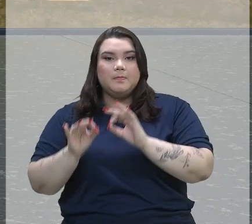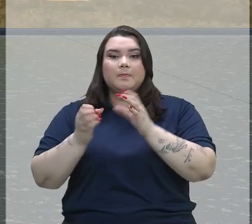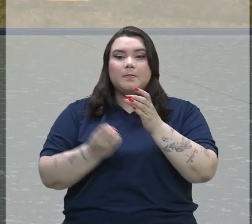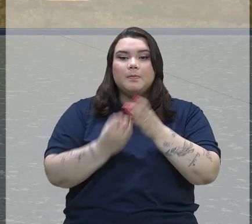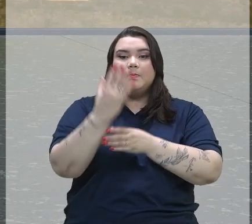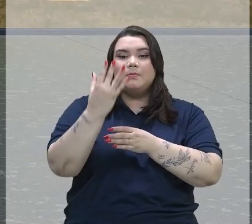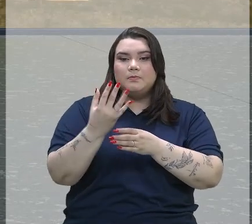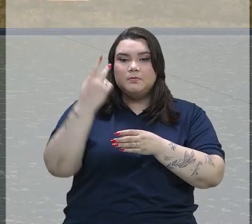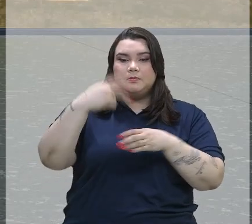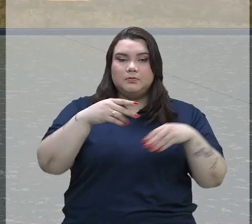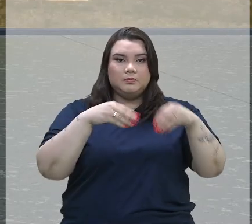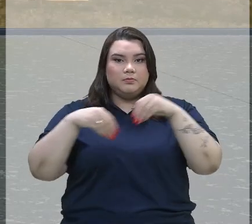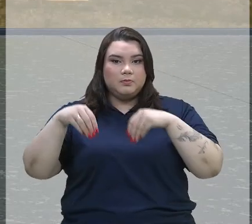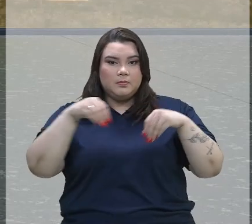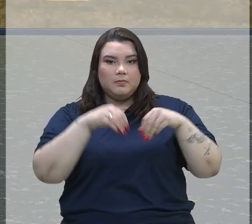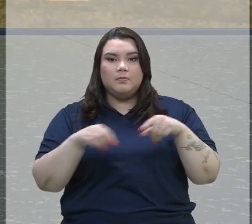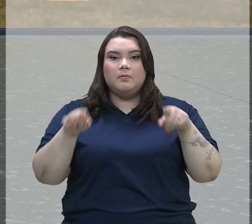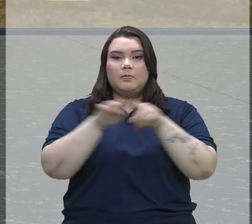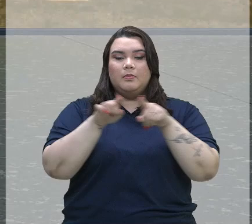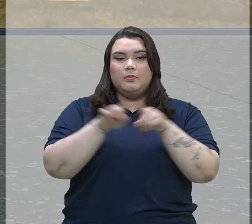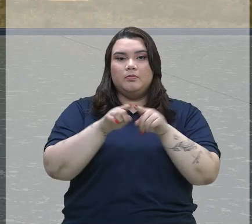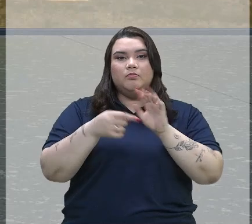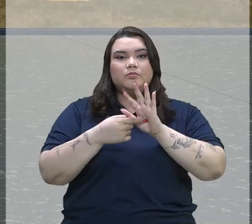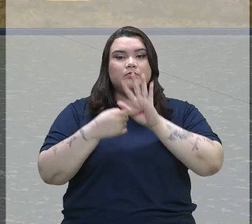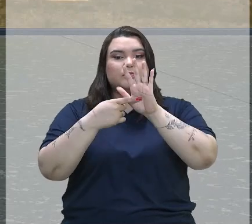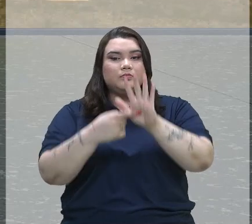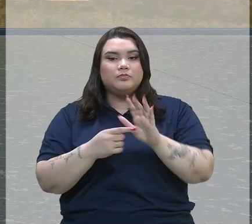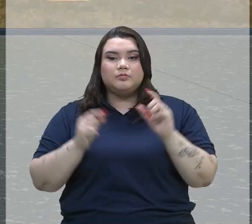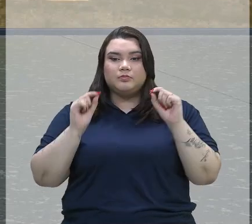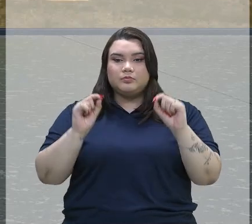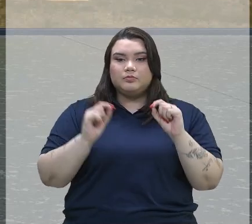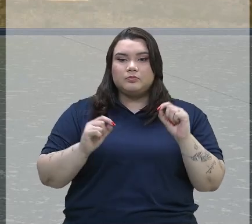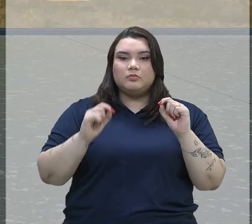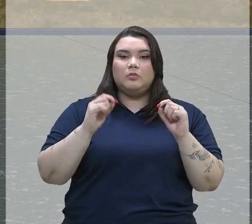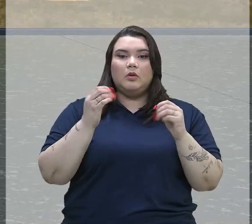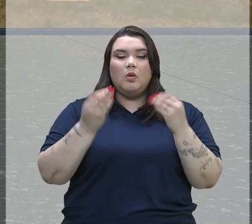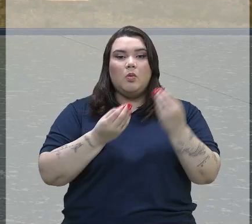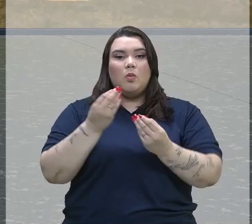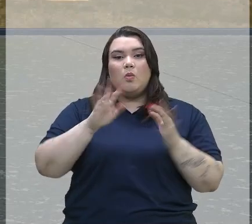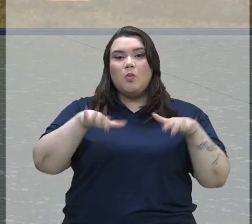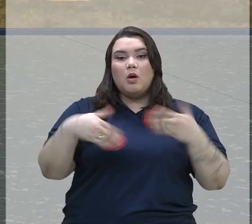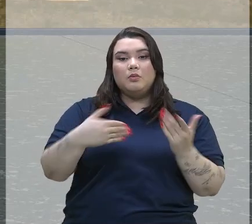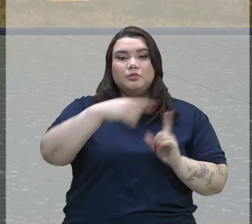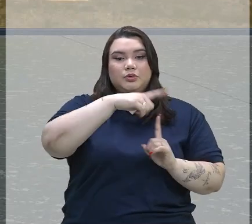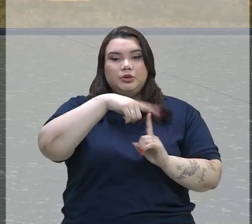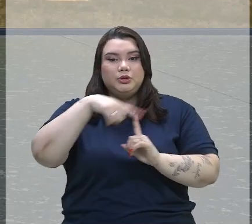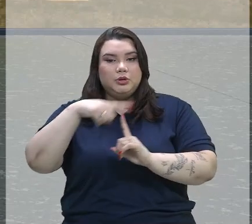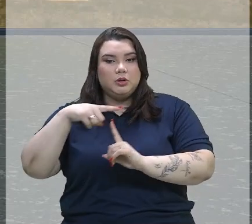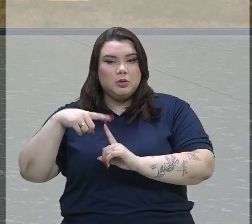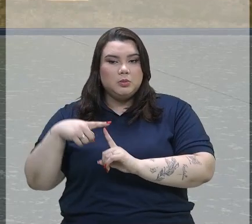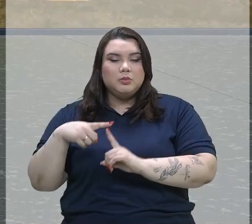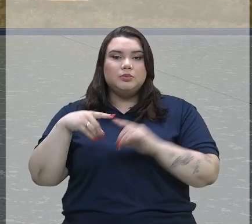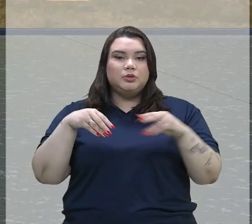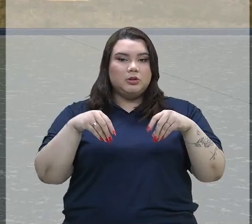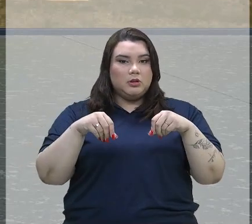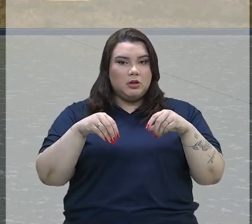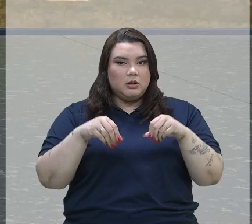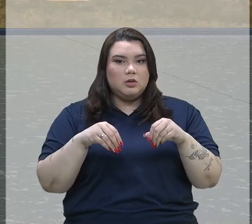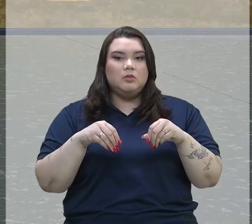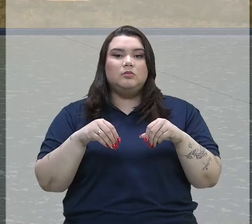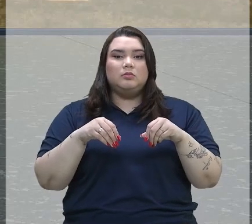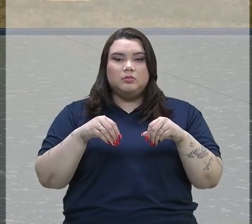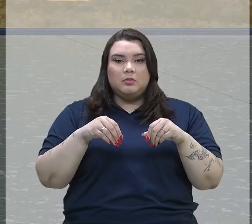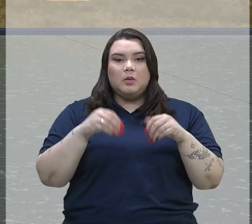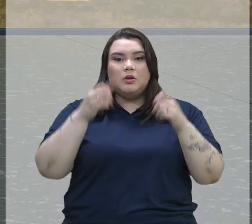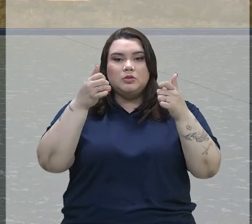dos solos e também nós iremos tratar sobre a classificação dos solos a partir da classificação